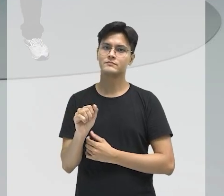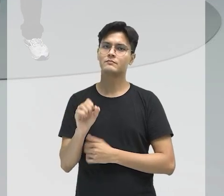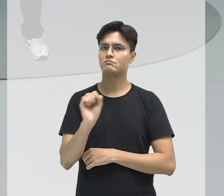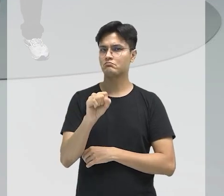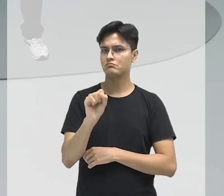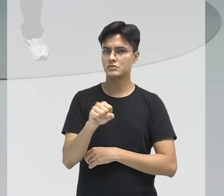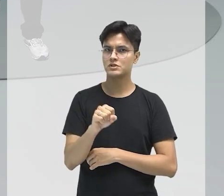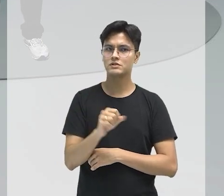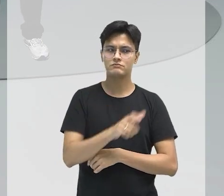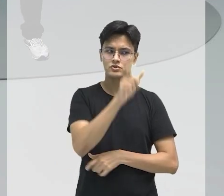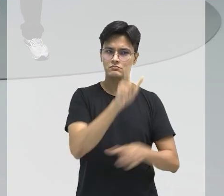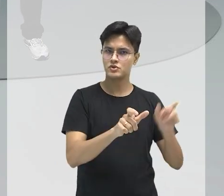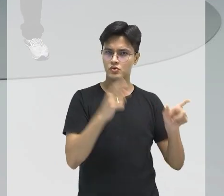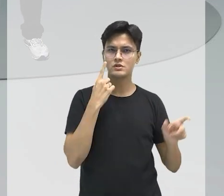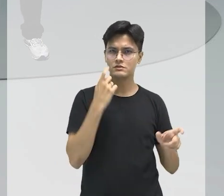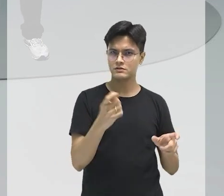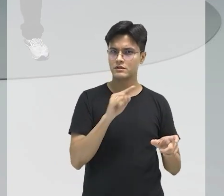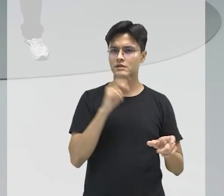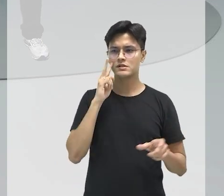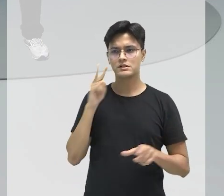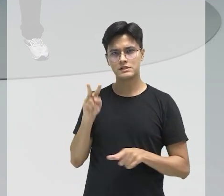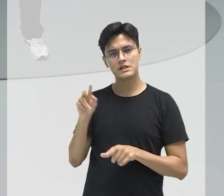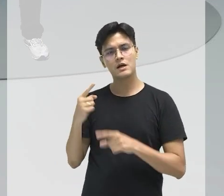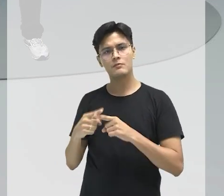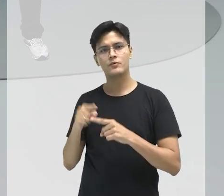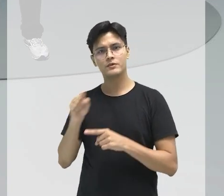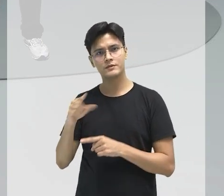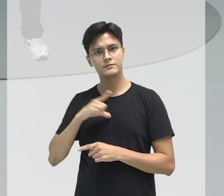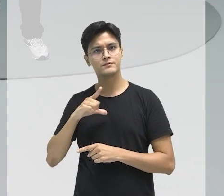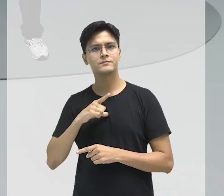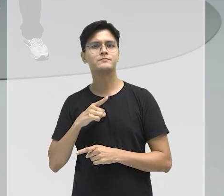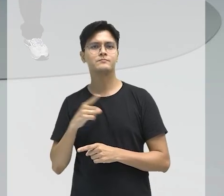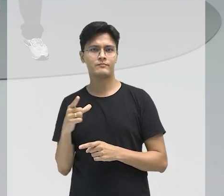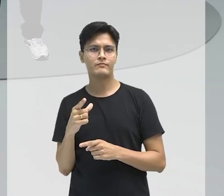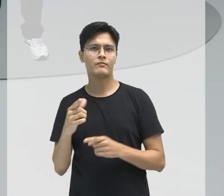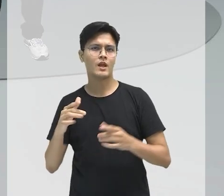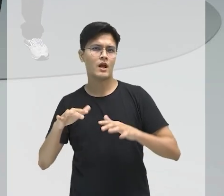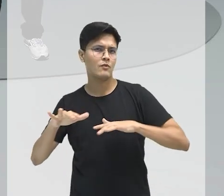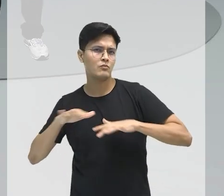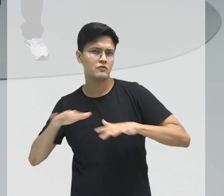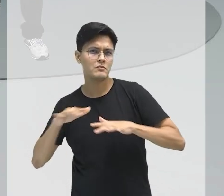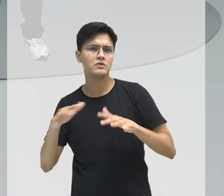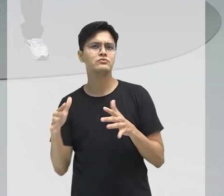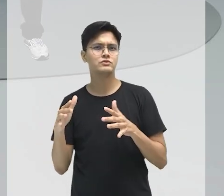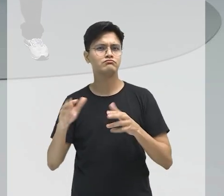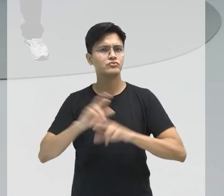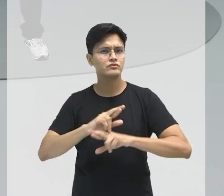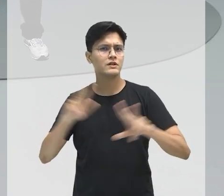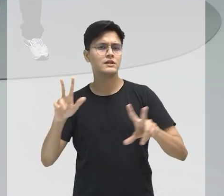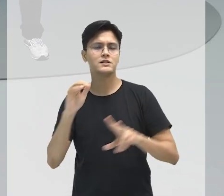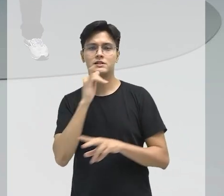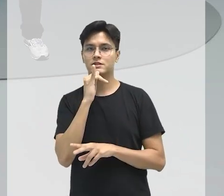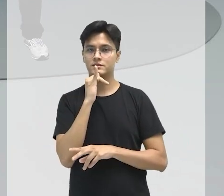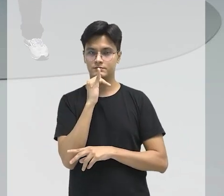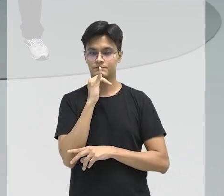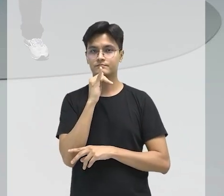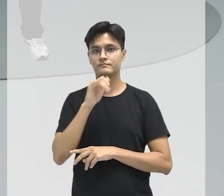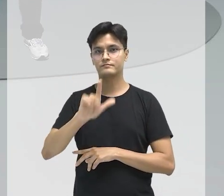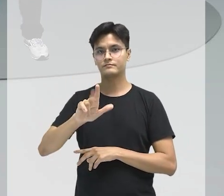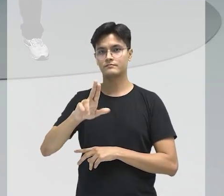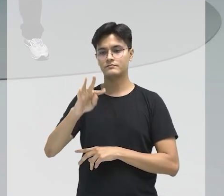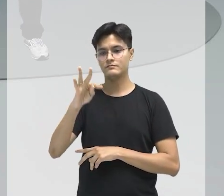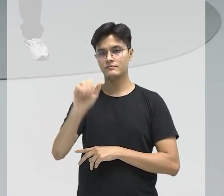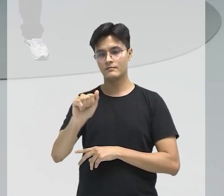porque na greco-romana e na luta livre tem golpes, né, que são diferentes. Tipo, Na